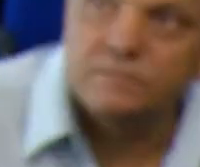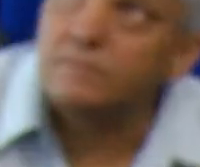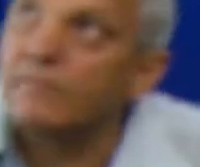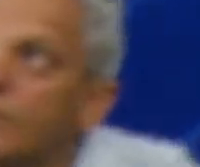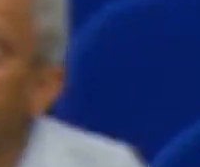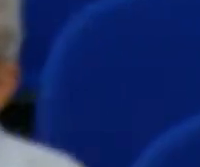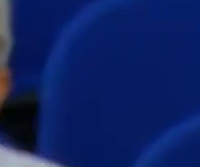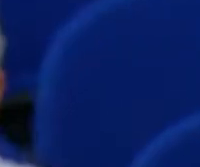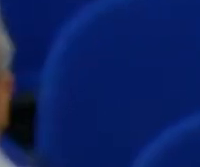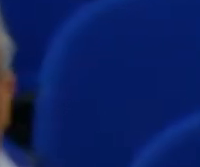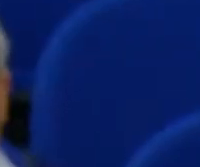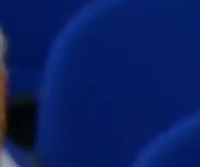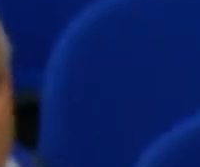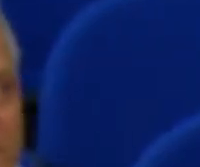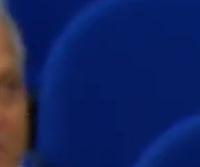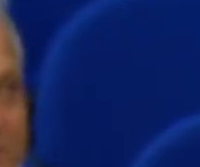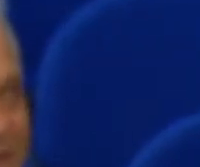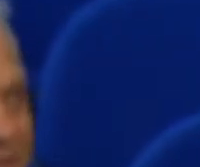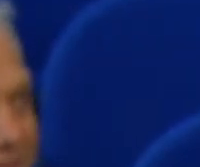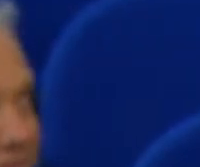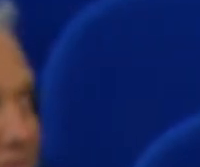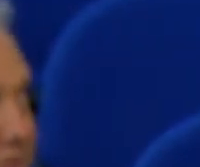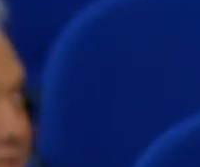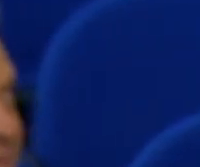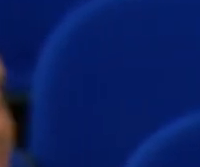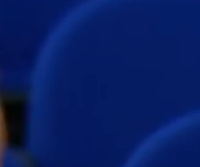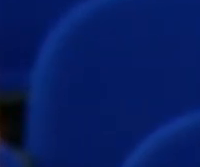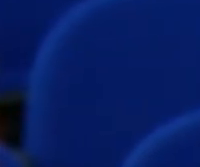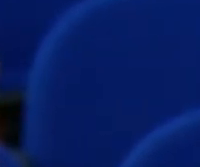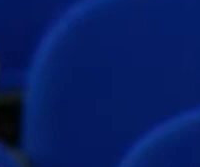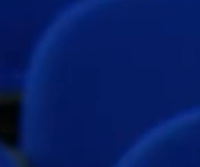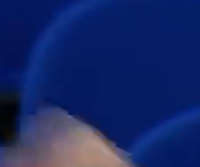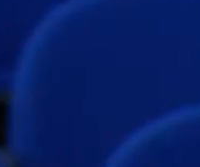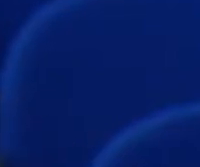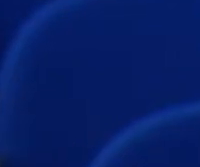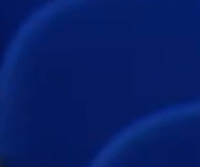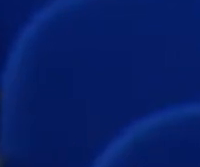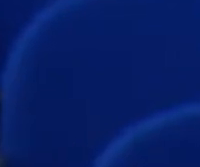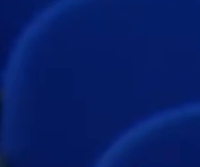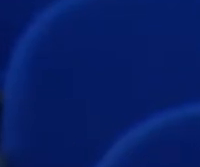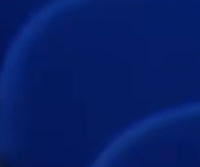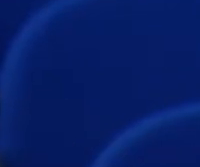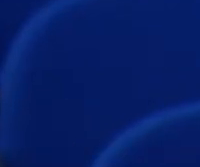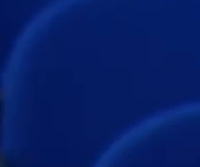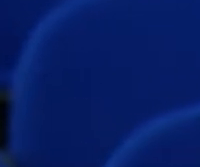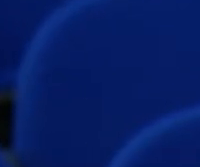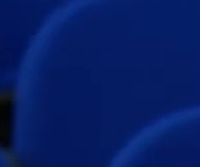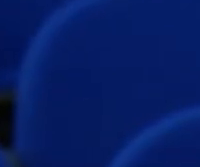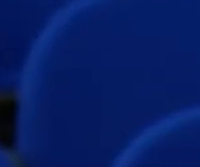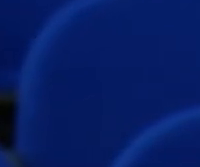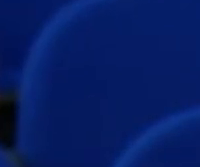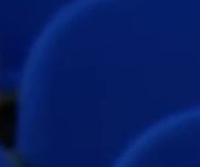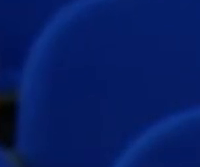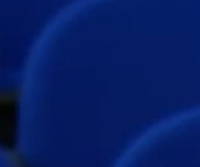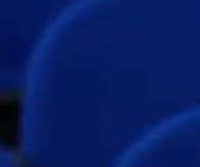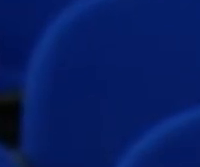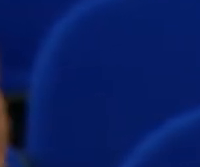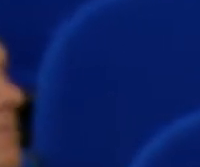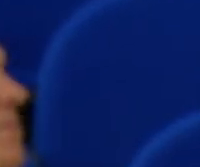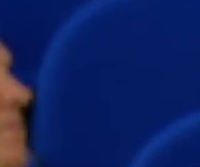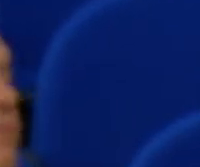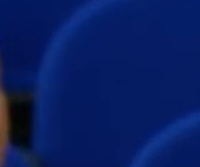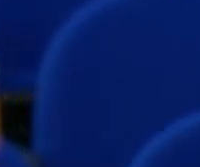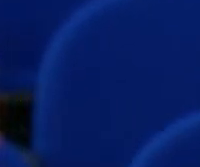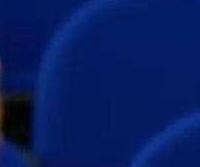coloco aqui é que falta mais detalhes no projeto, a maneira que ele veio para essa casa não